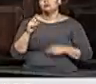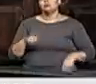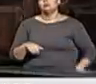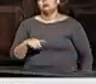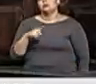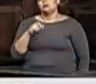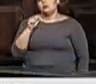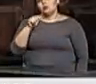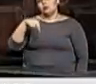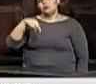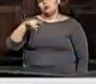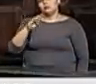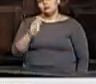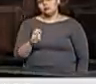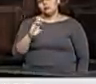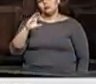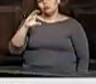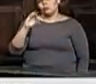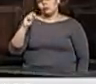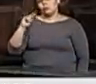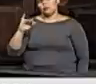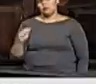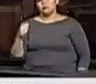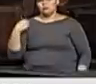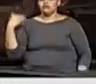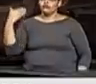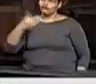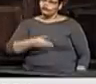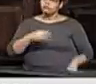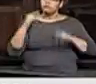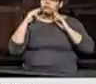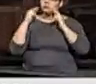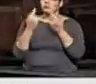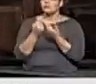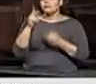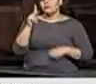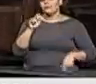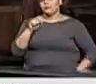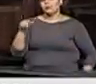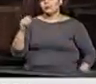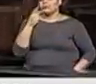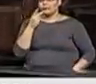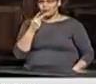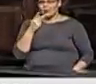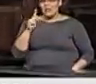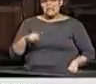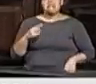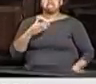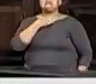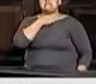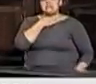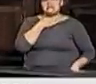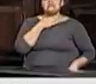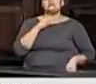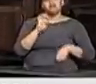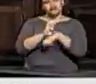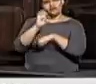Correia, por exemplo. A gente ia para a reunião para o Pezão falar da crise do Estado.